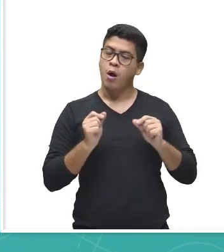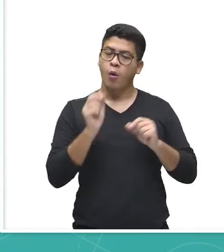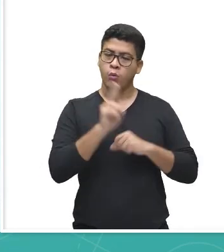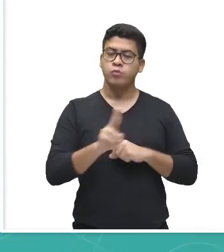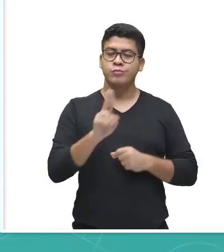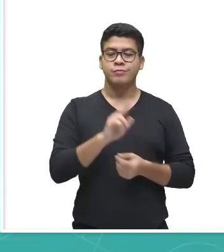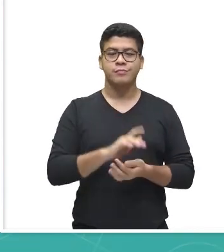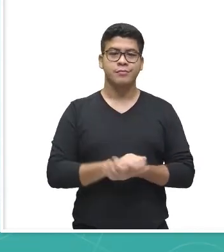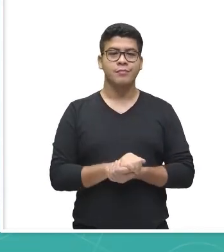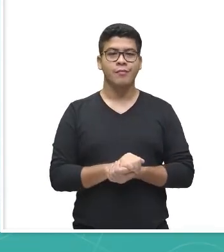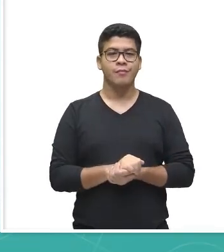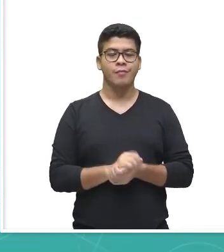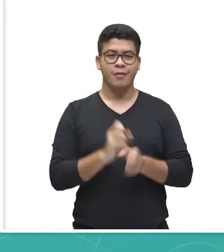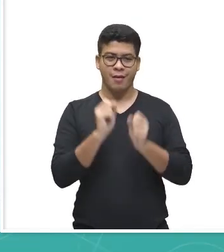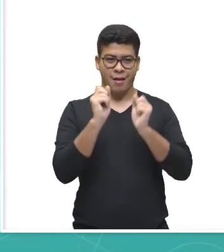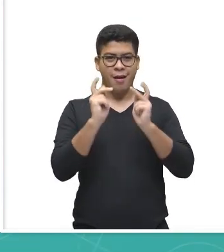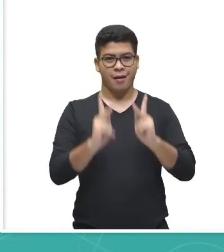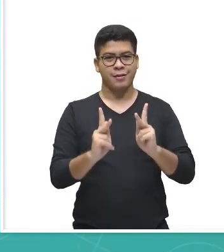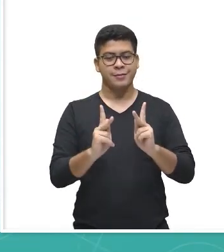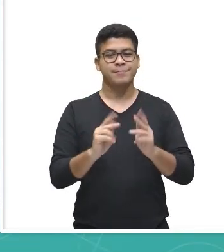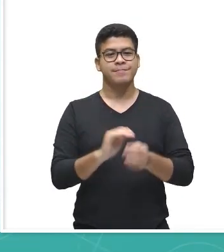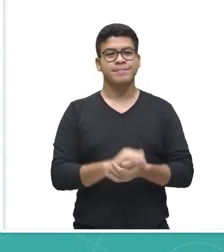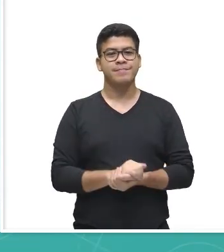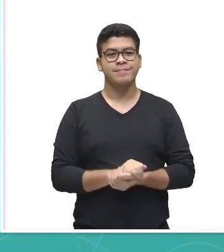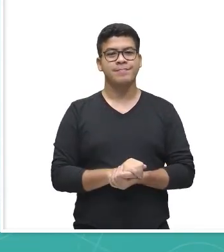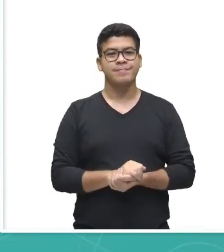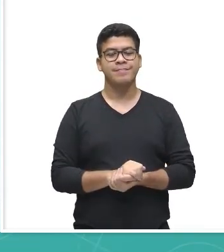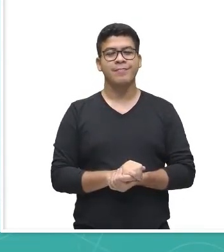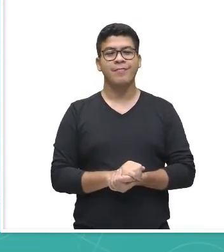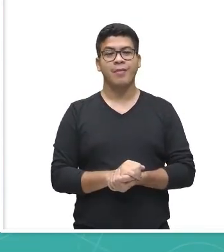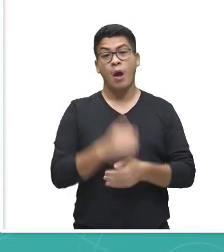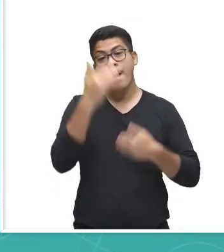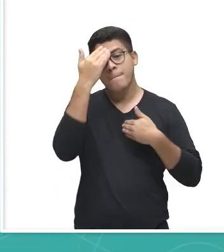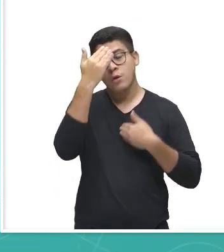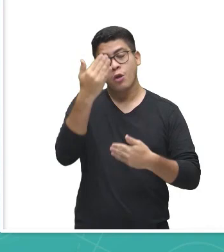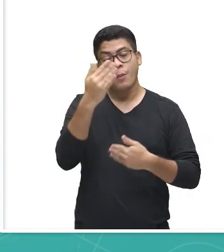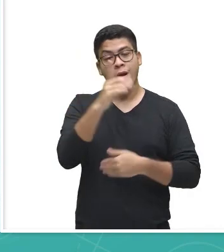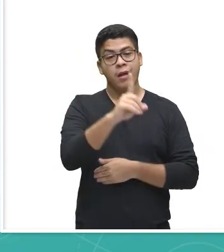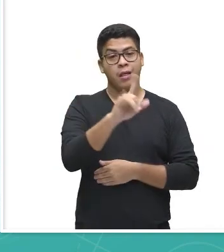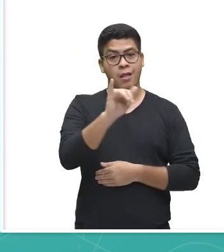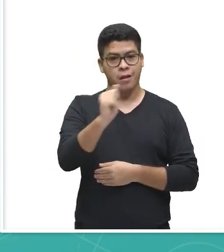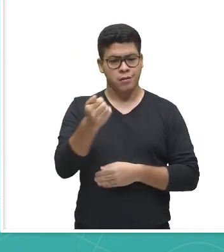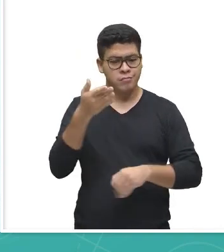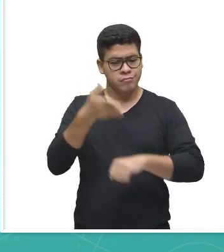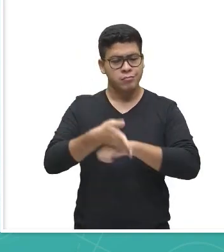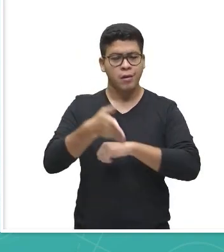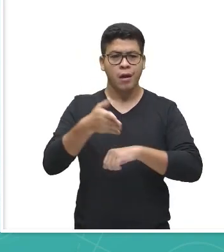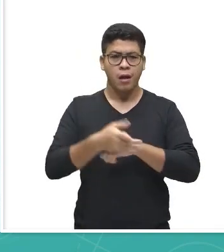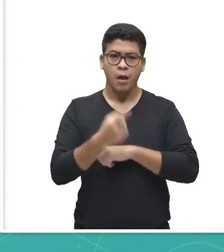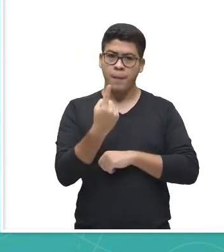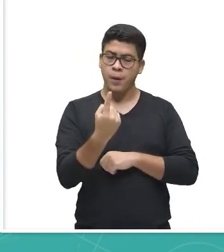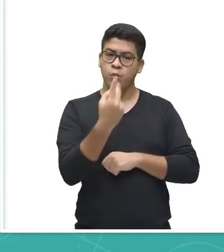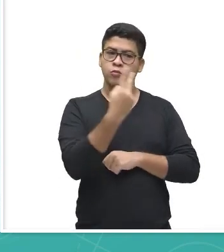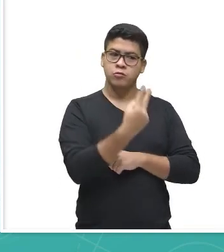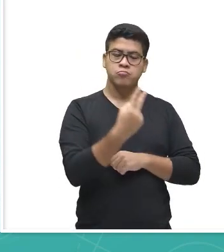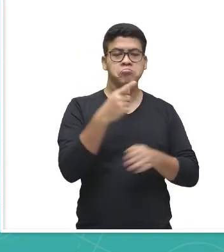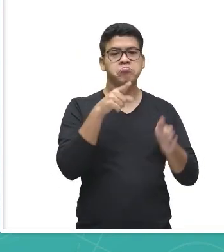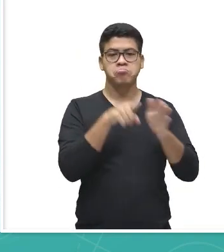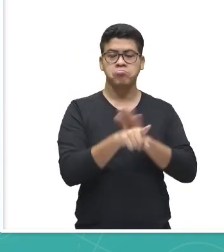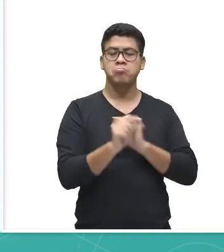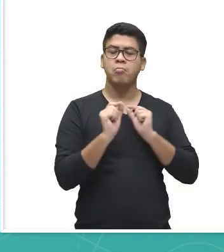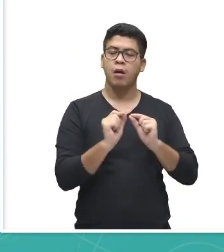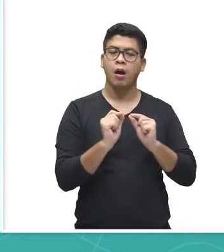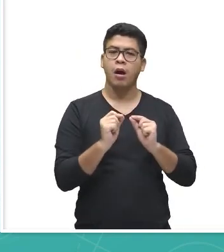certo? Utilizando ali o nosso tato, certo? Então, essa foi a nossa DLI, questão 1 e questão 2. Muito obrigado